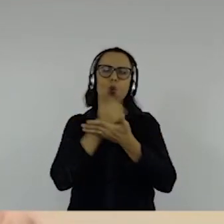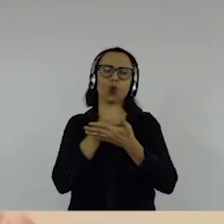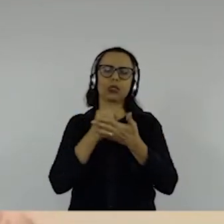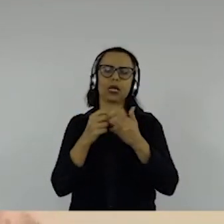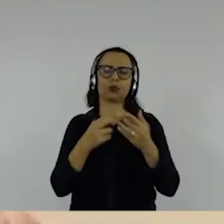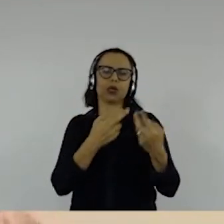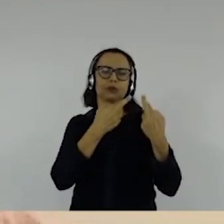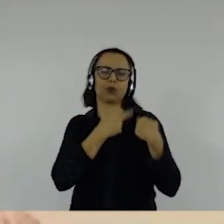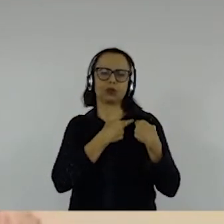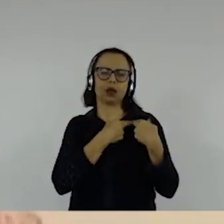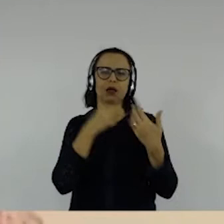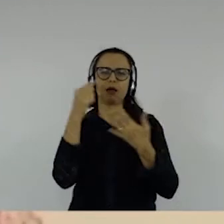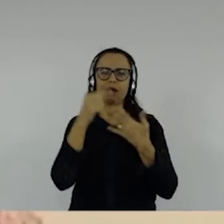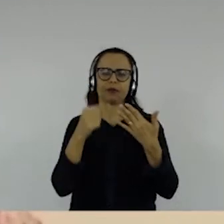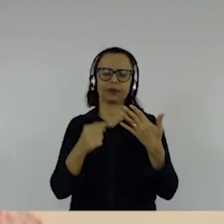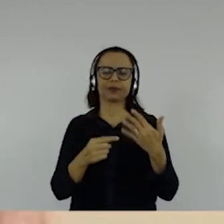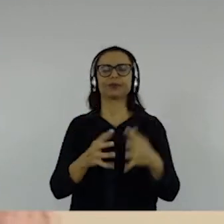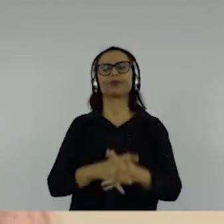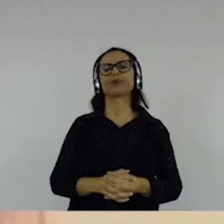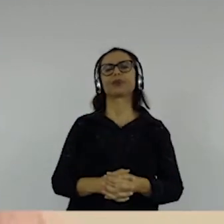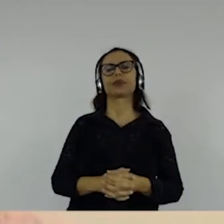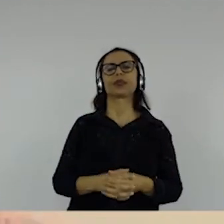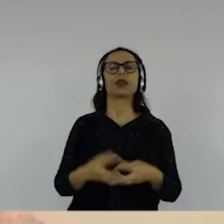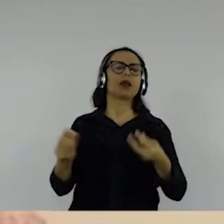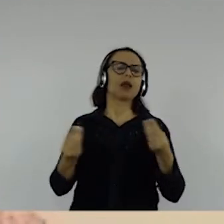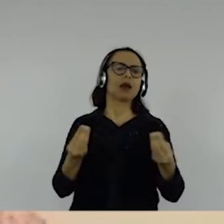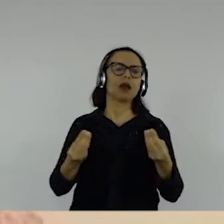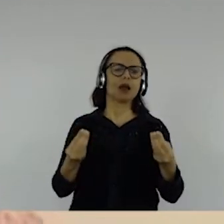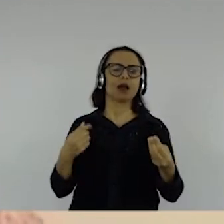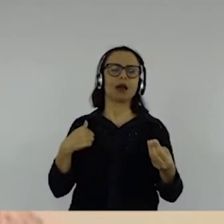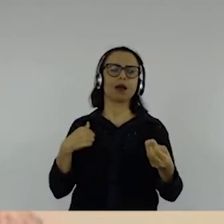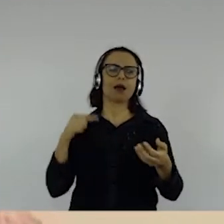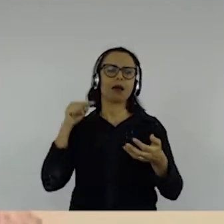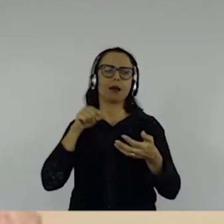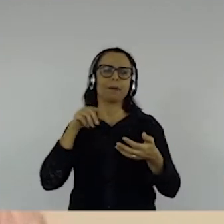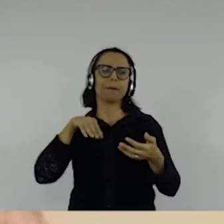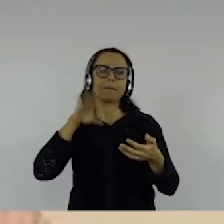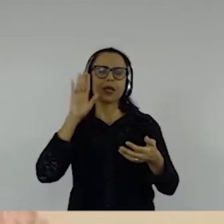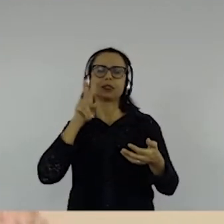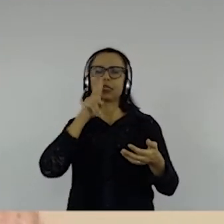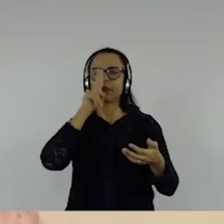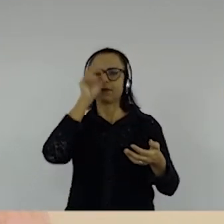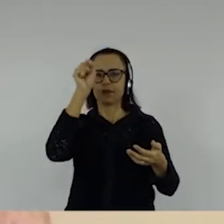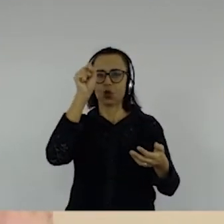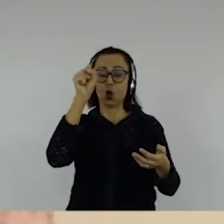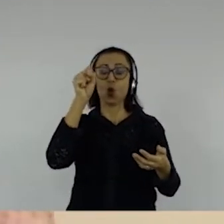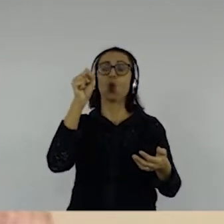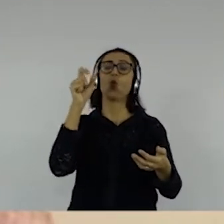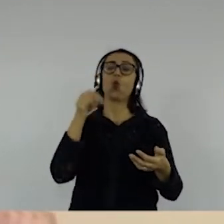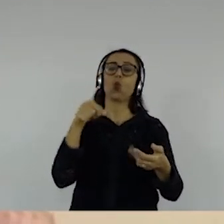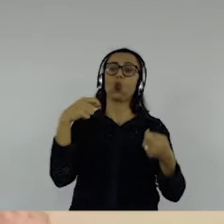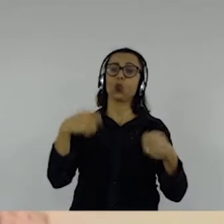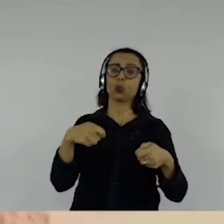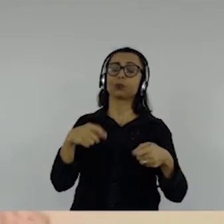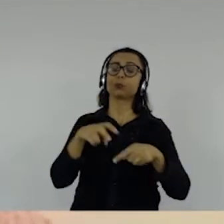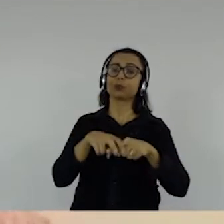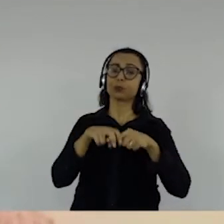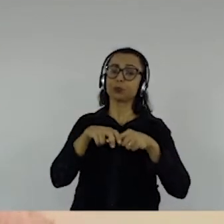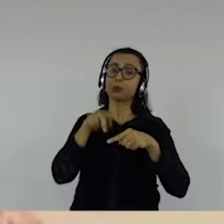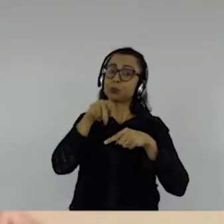função econômica do Pacta Sunt Servanda se coloca com um pouco mais de vigor, e é exatamente por isso